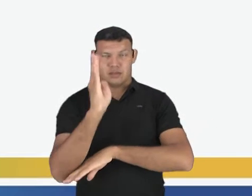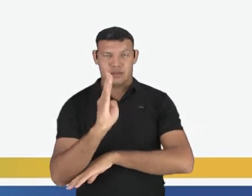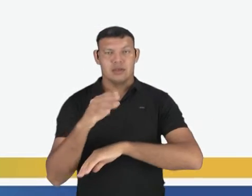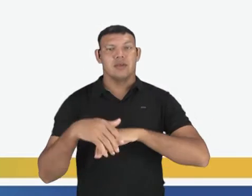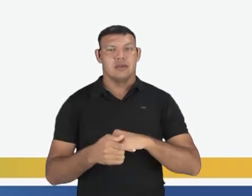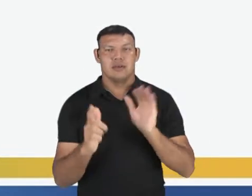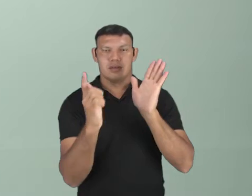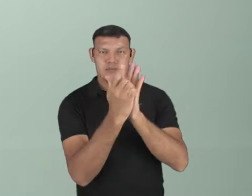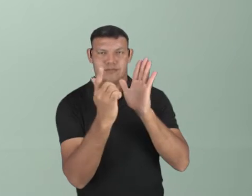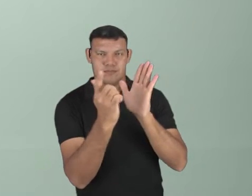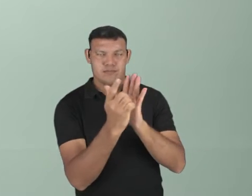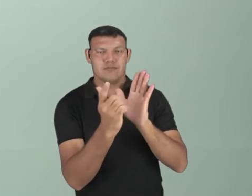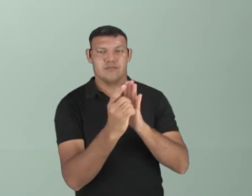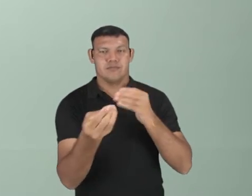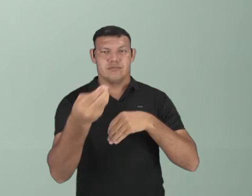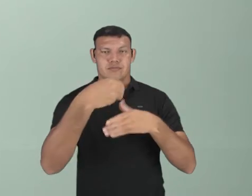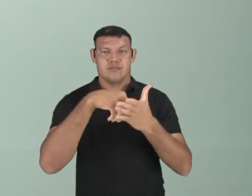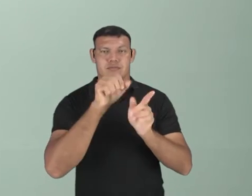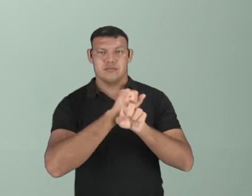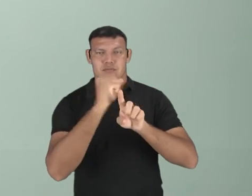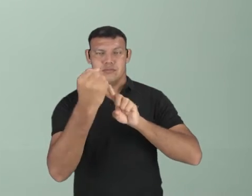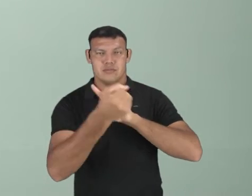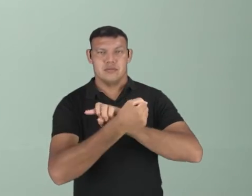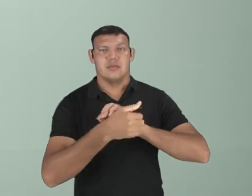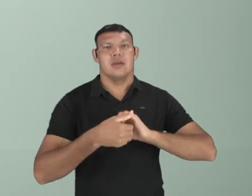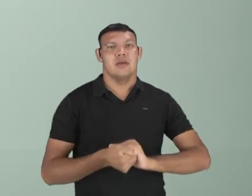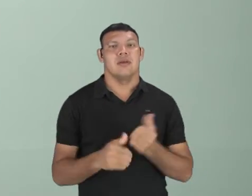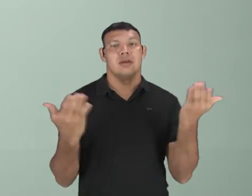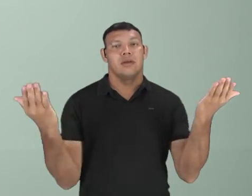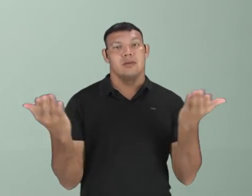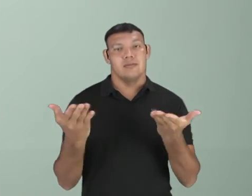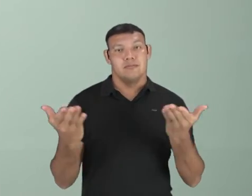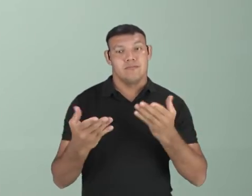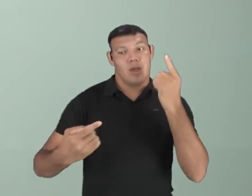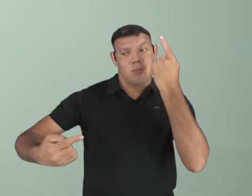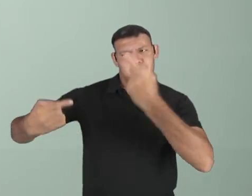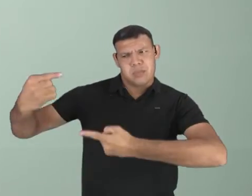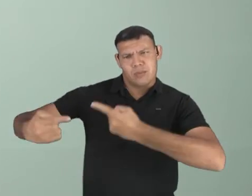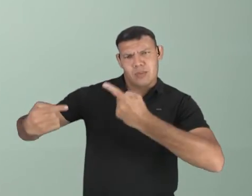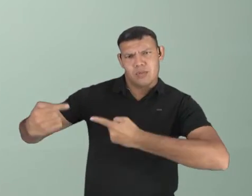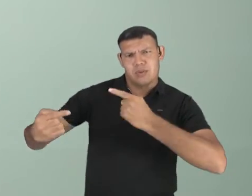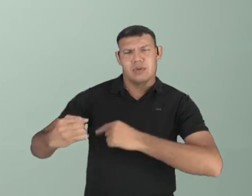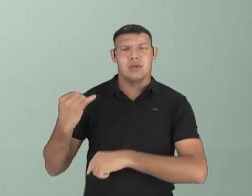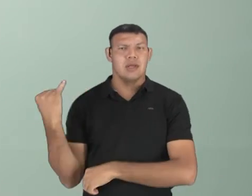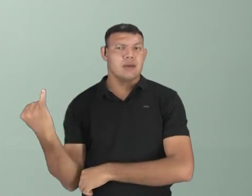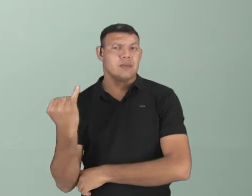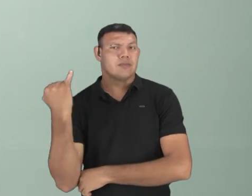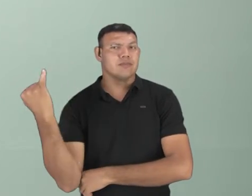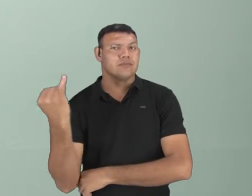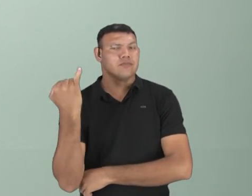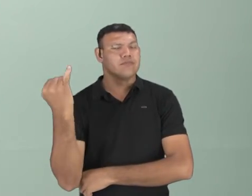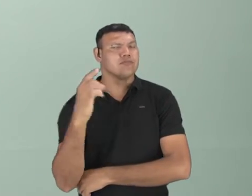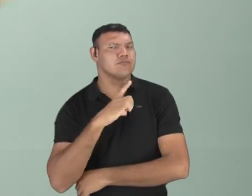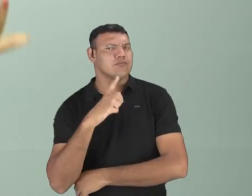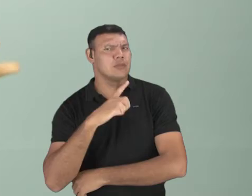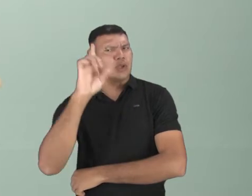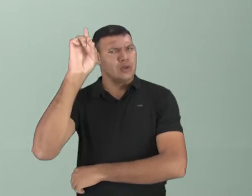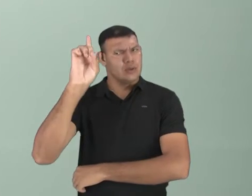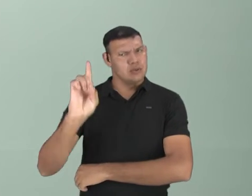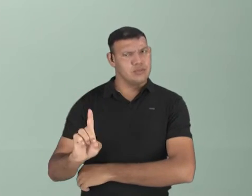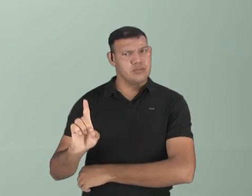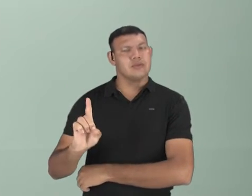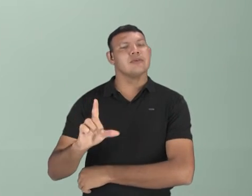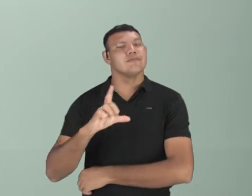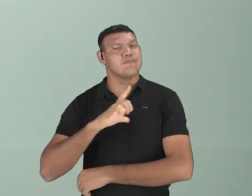esse papel, essa função na sociedade. E aí a gente vai para a discussão da importância do direito, né? Porque nós temos